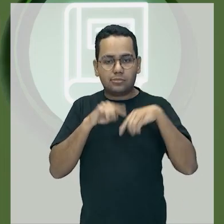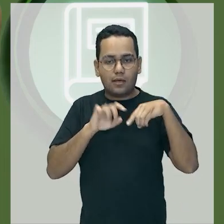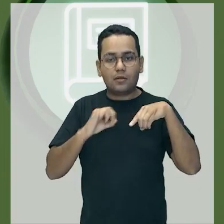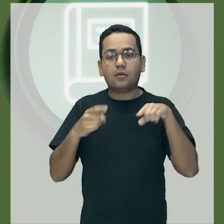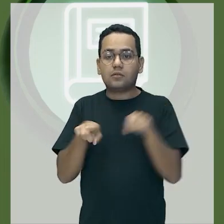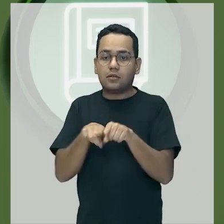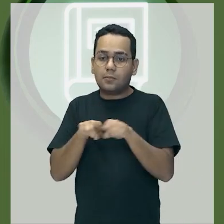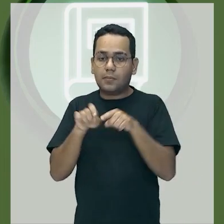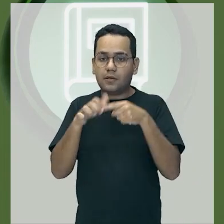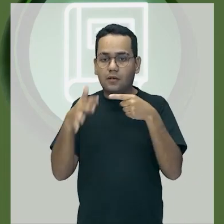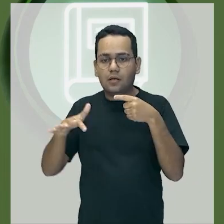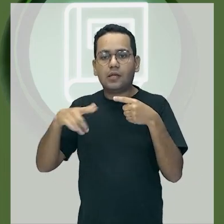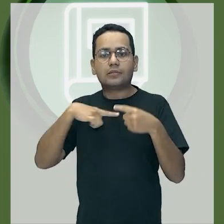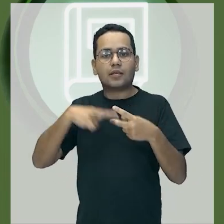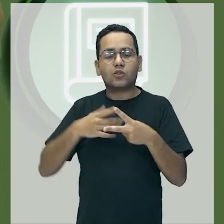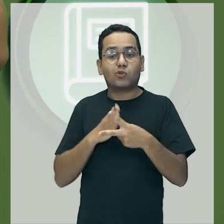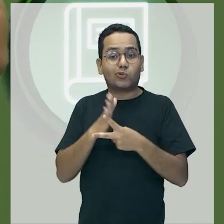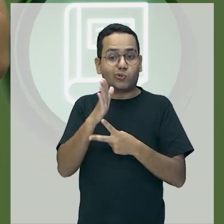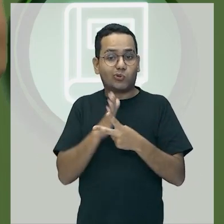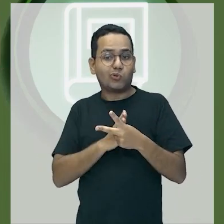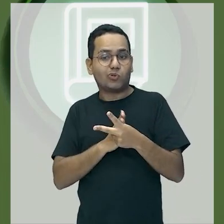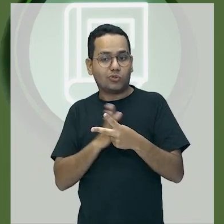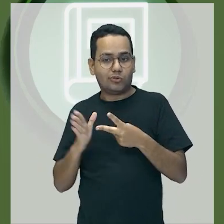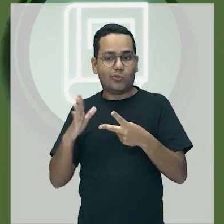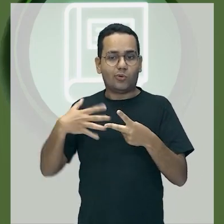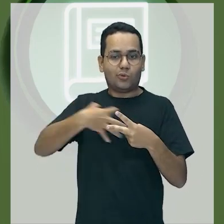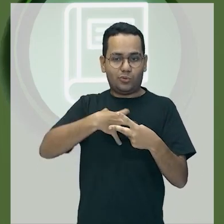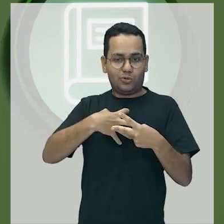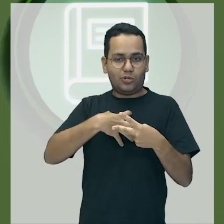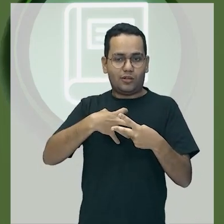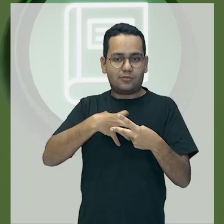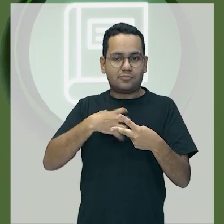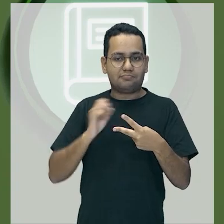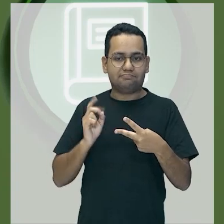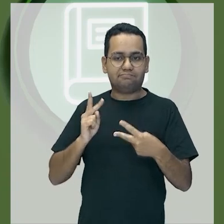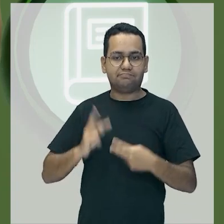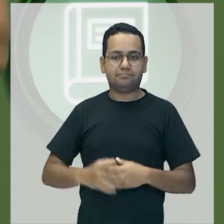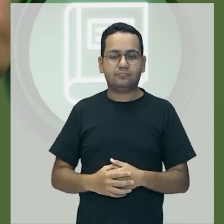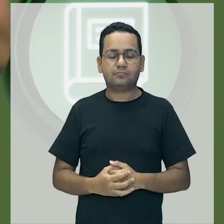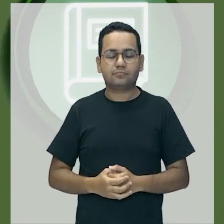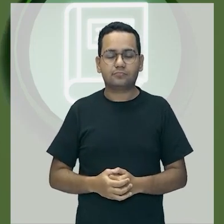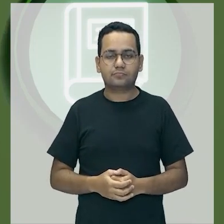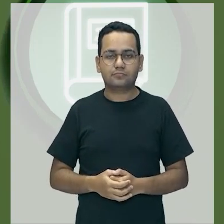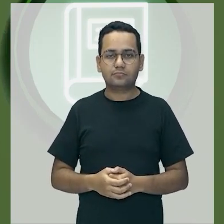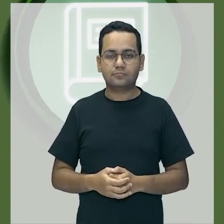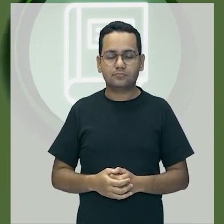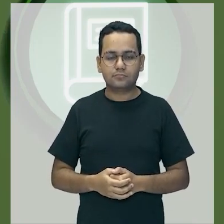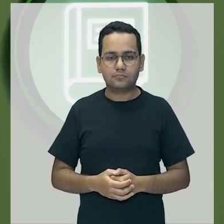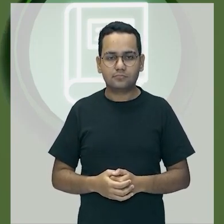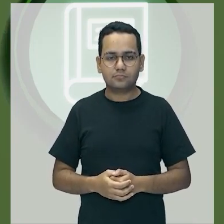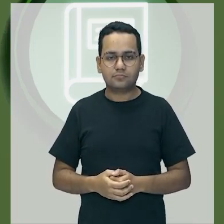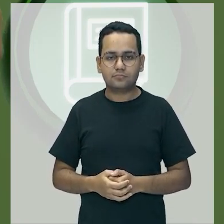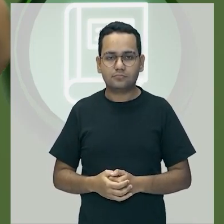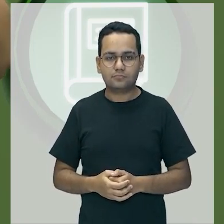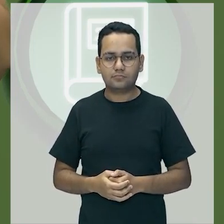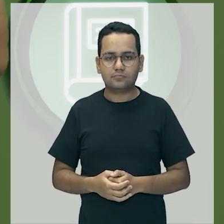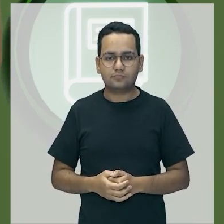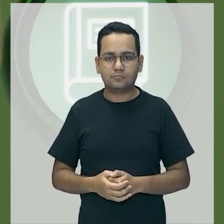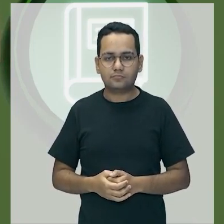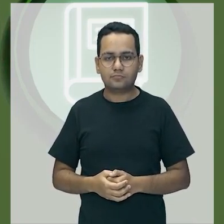de dualidade onda-partícula, tá, pessoal? E essa dualidade, então, vai trazer aí o